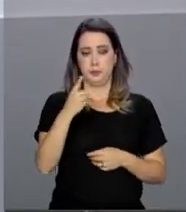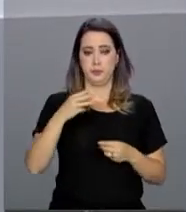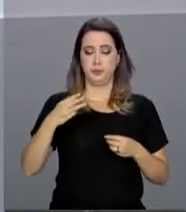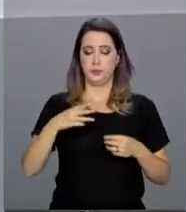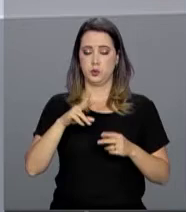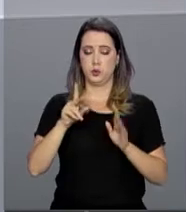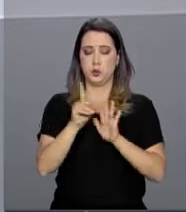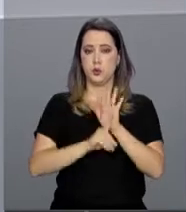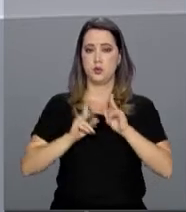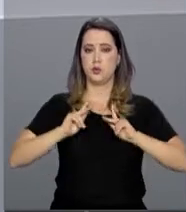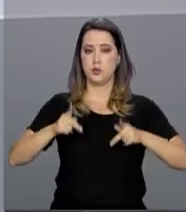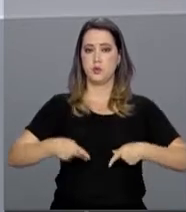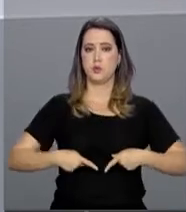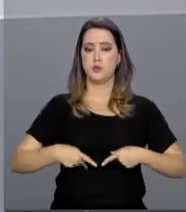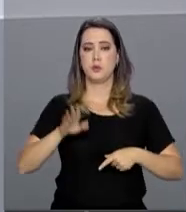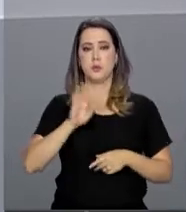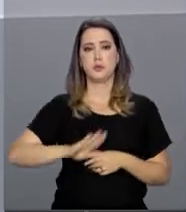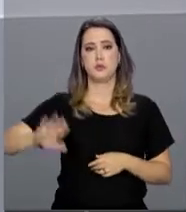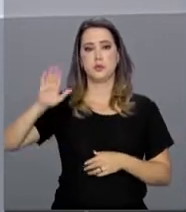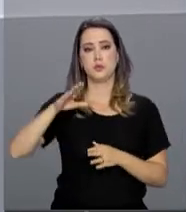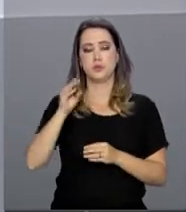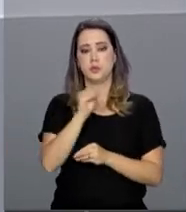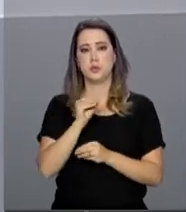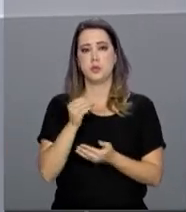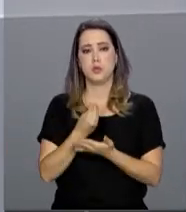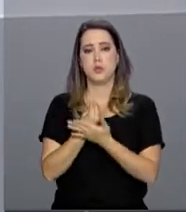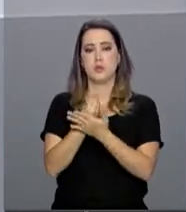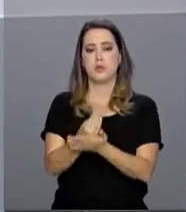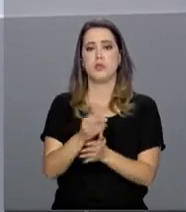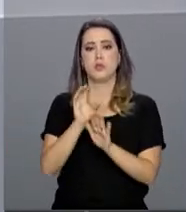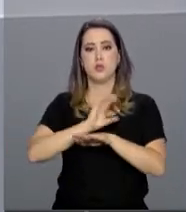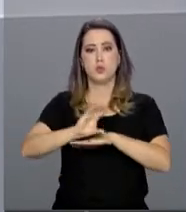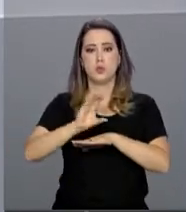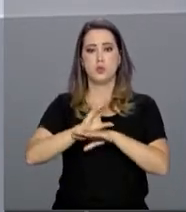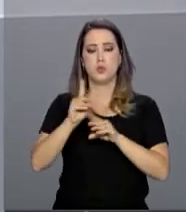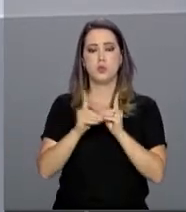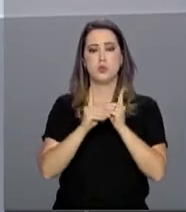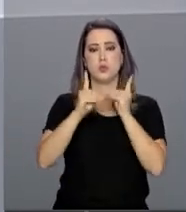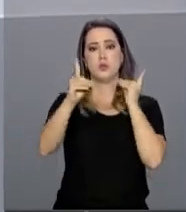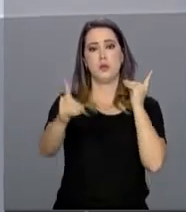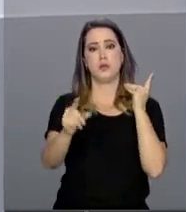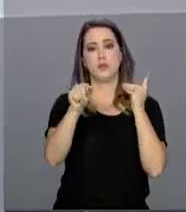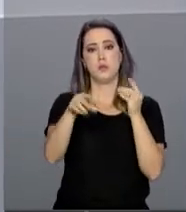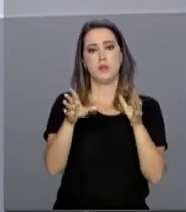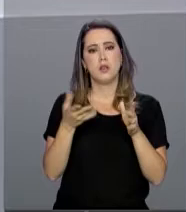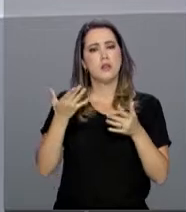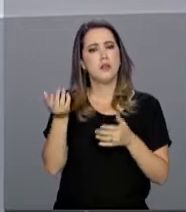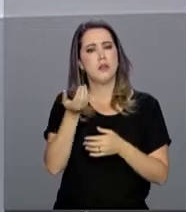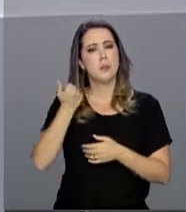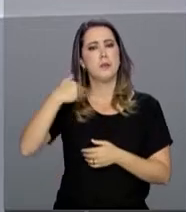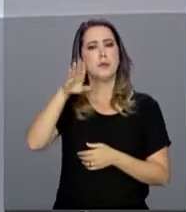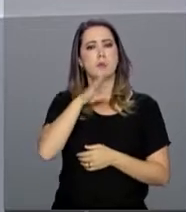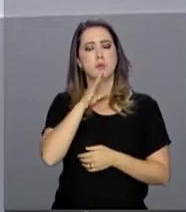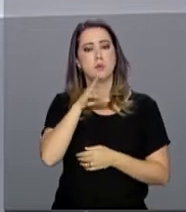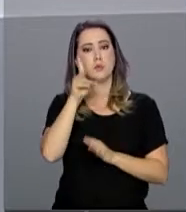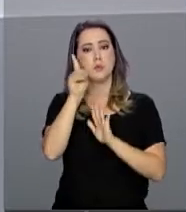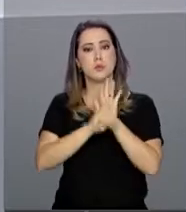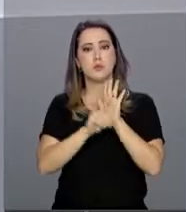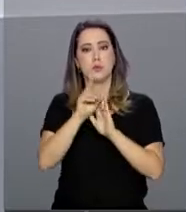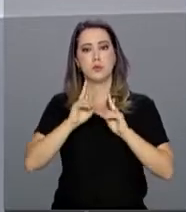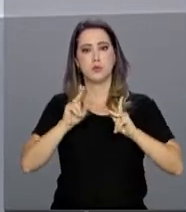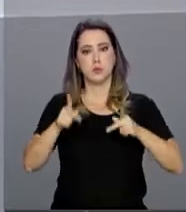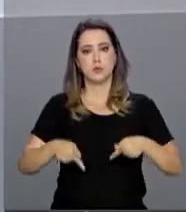educação continuada a ação inclui a oferta de cursos a distância que pretendem multiplicar o conhecimento sobre os direitos humanos